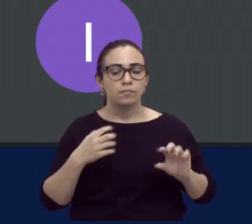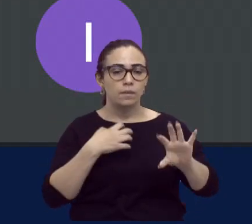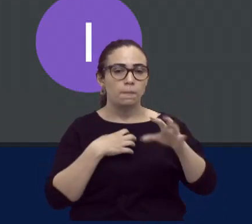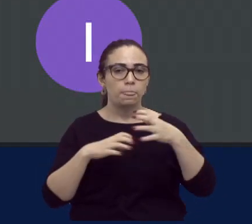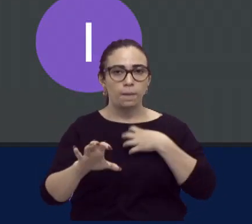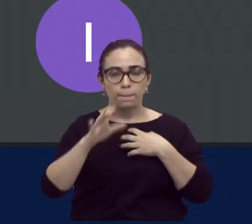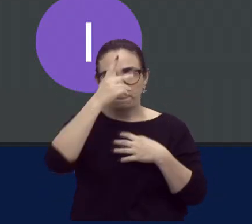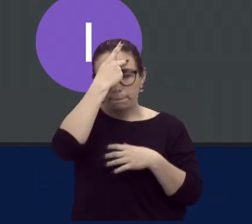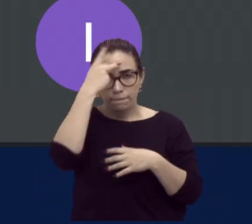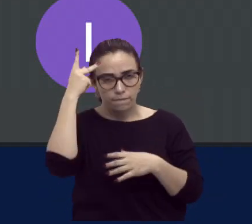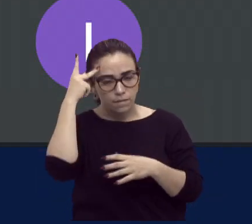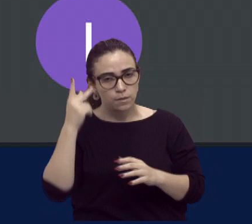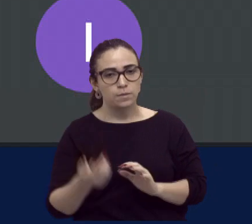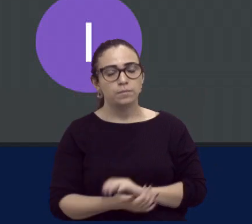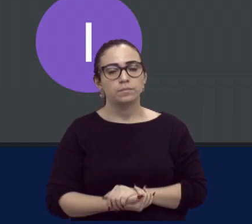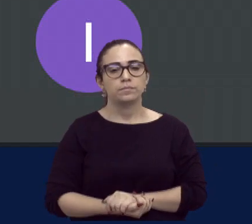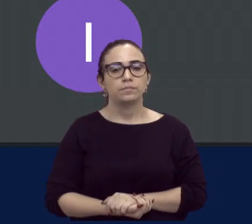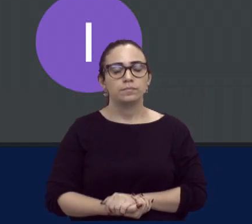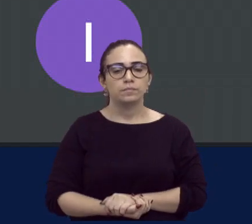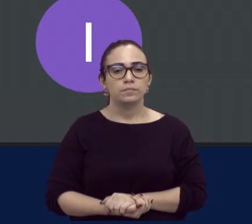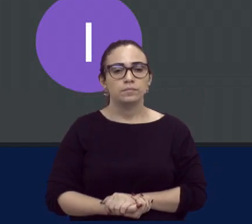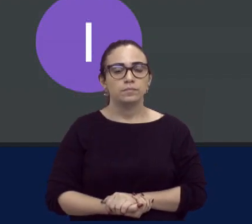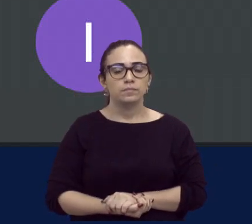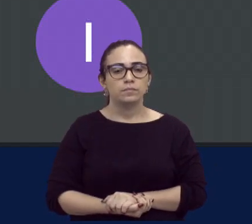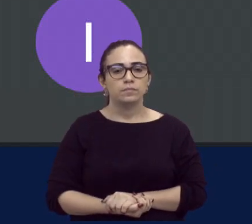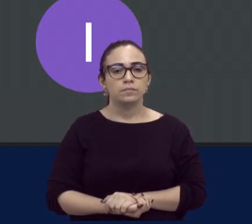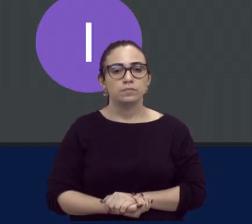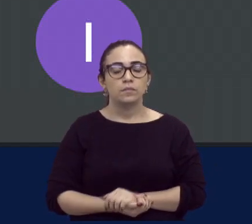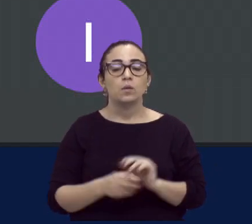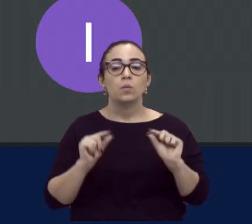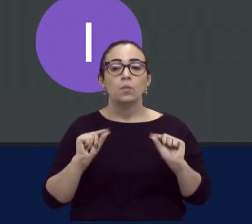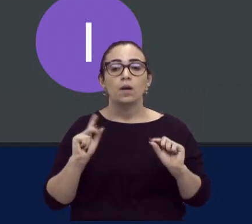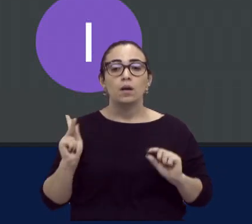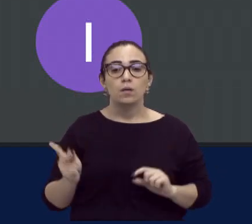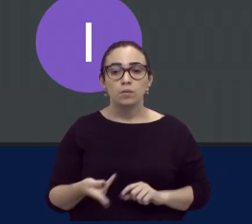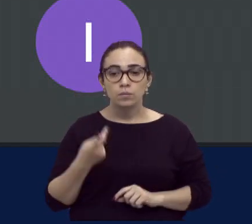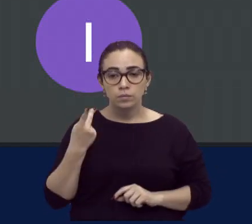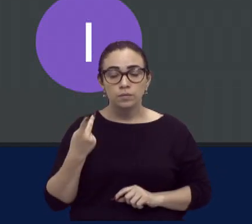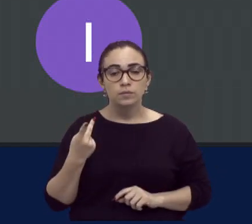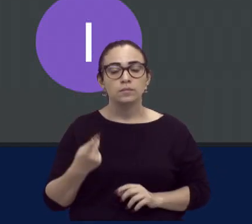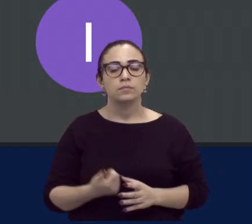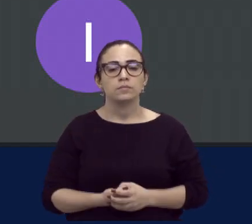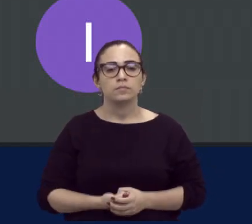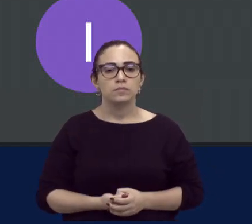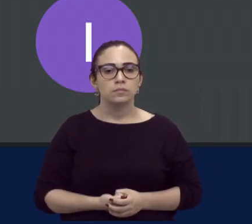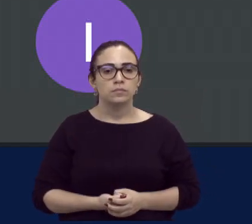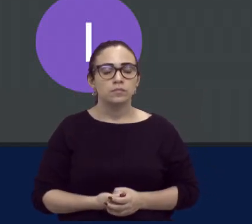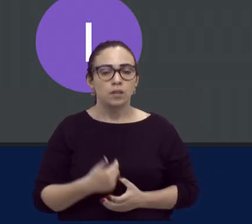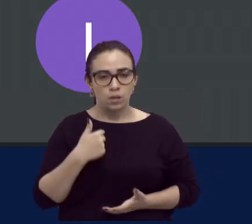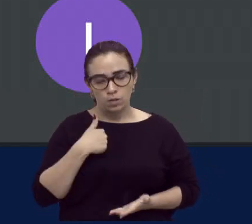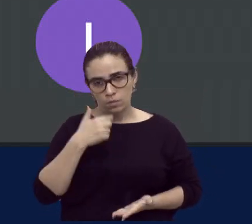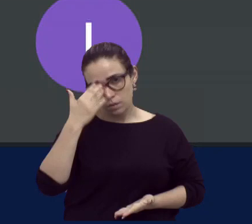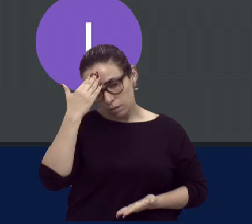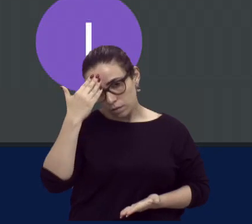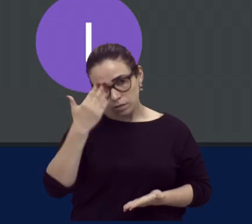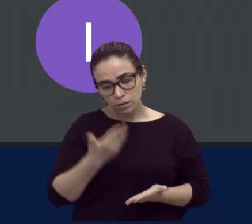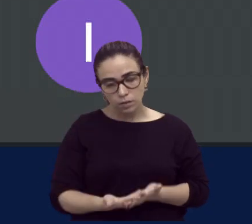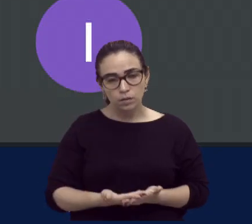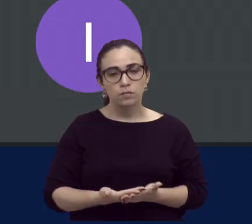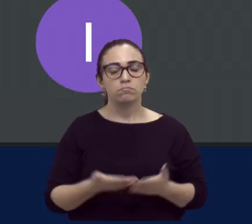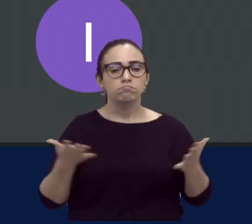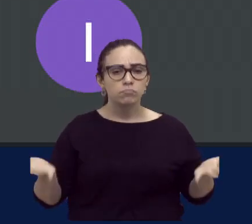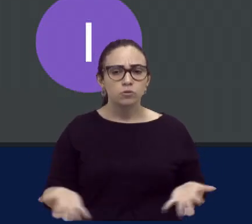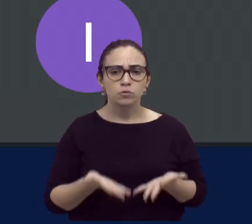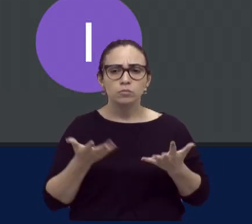pessoa. E o que pressupõe isso? Eu tenho já que eu acredito que estimular